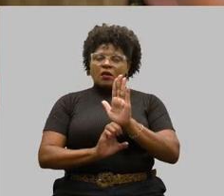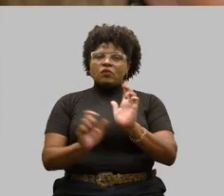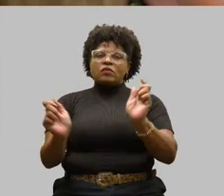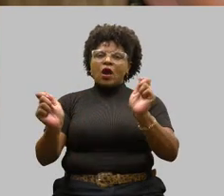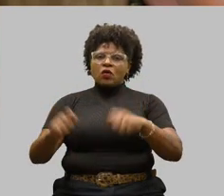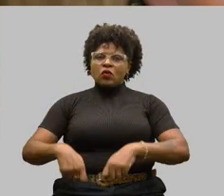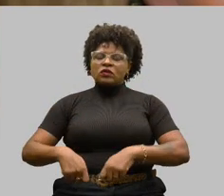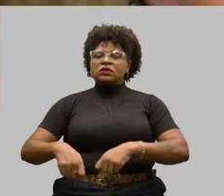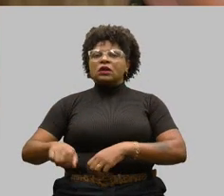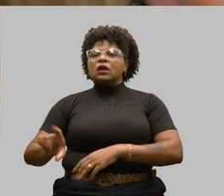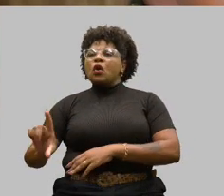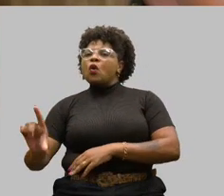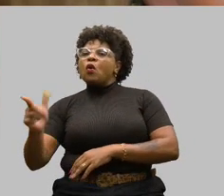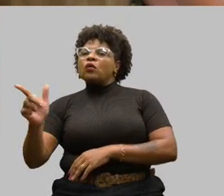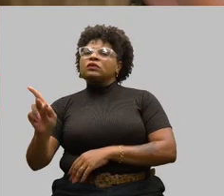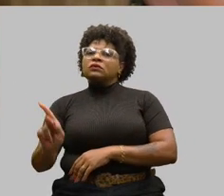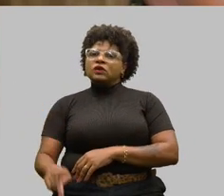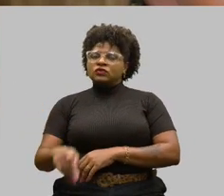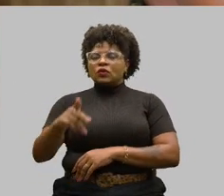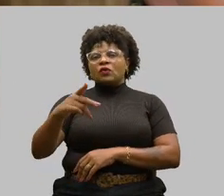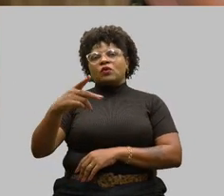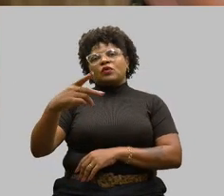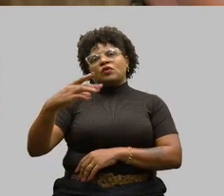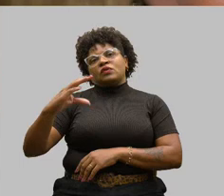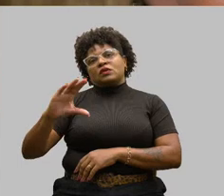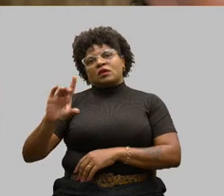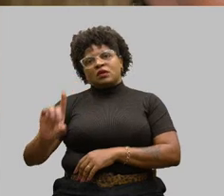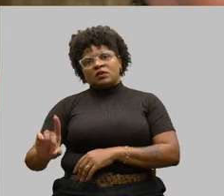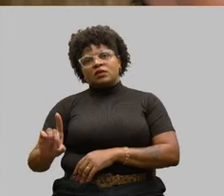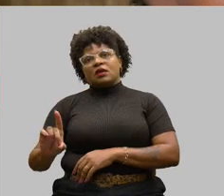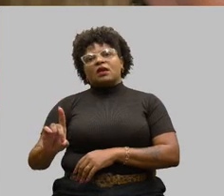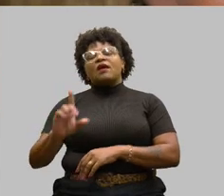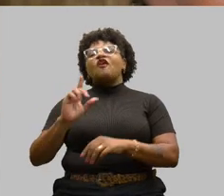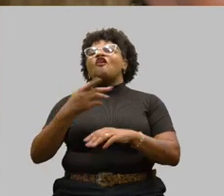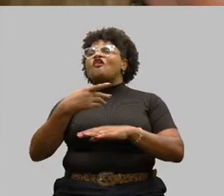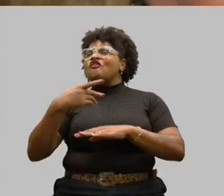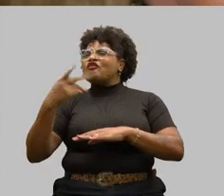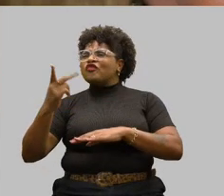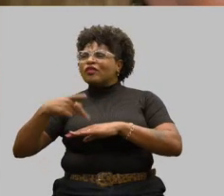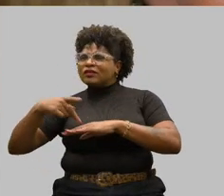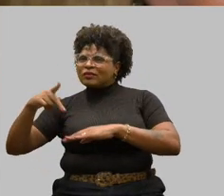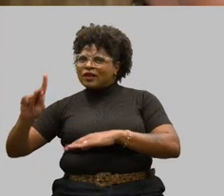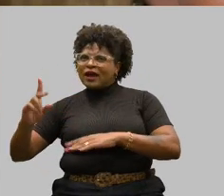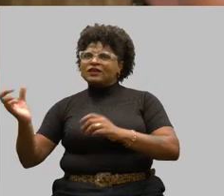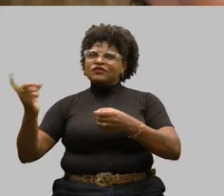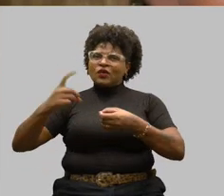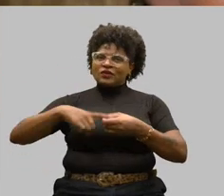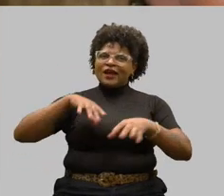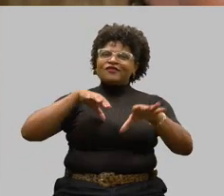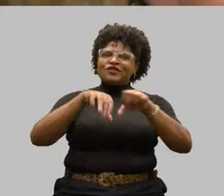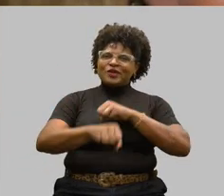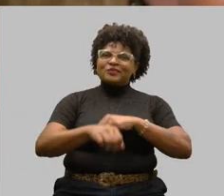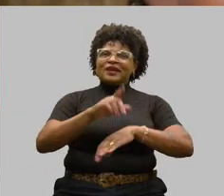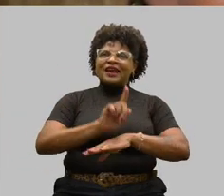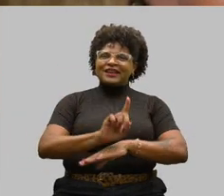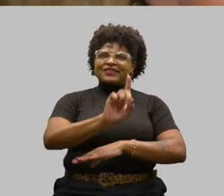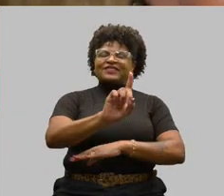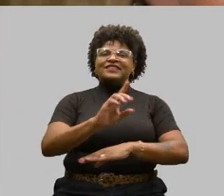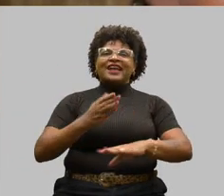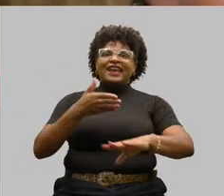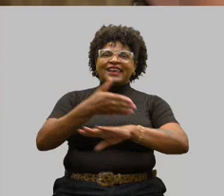com deficiência também então eu fiz meu Inter voltei me formei na graduação entrei no